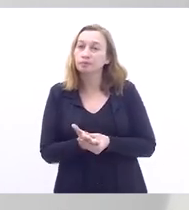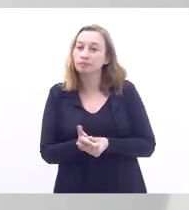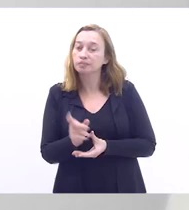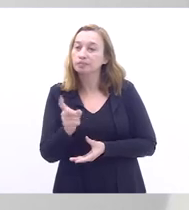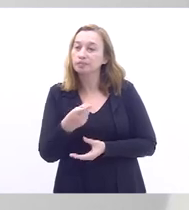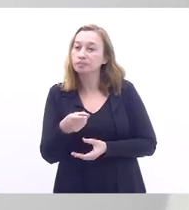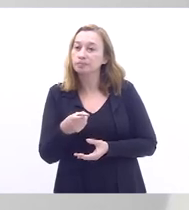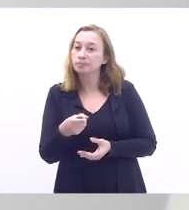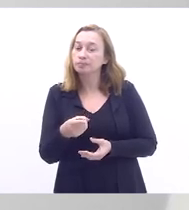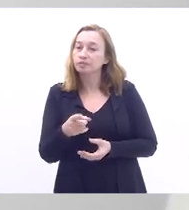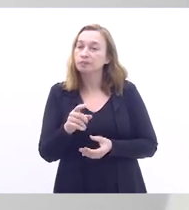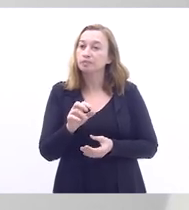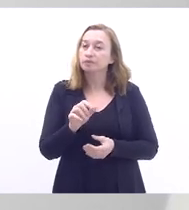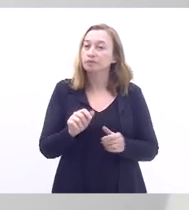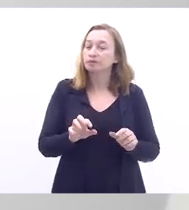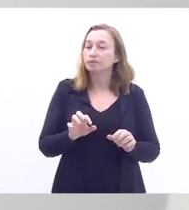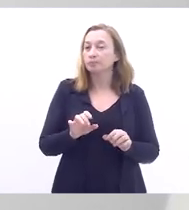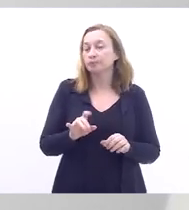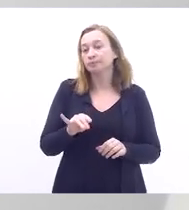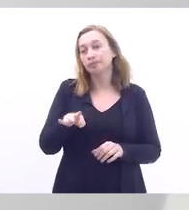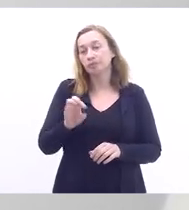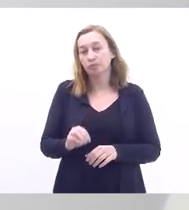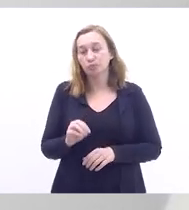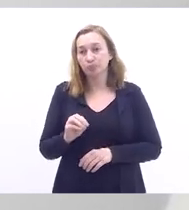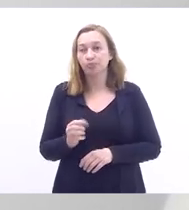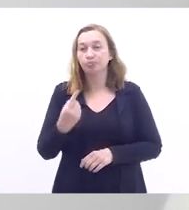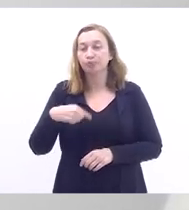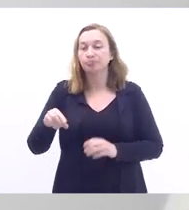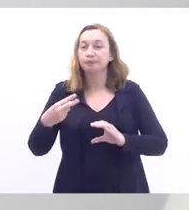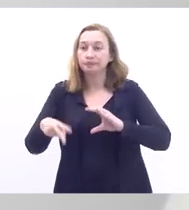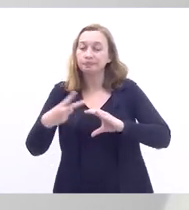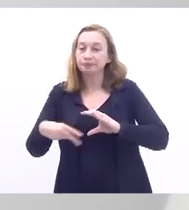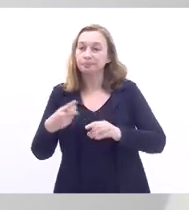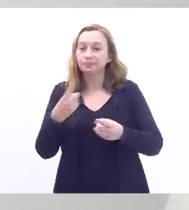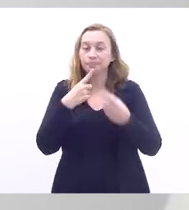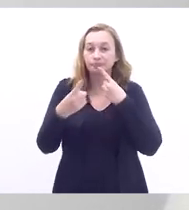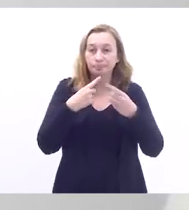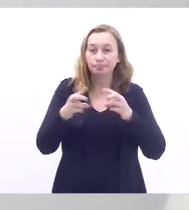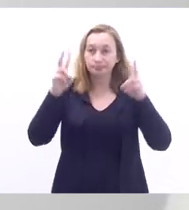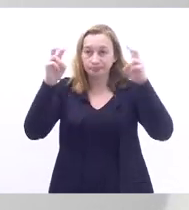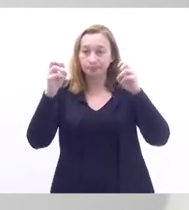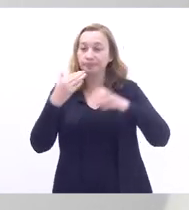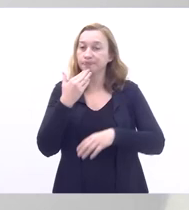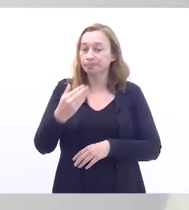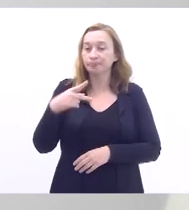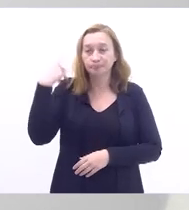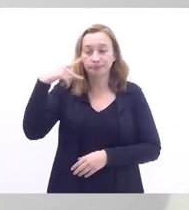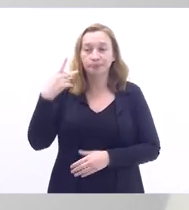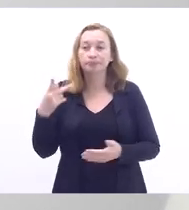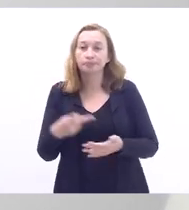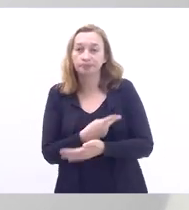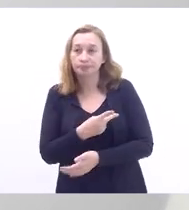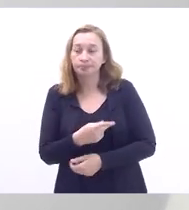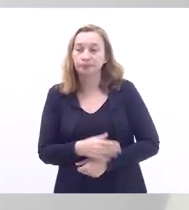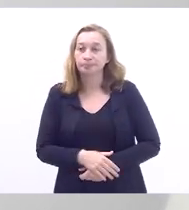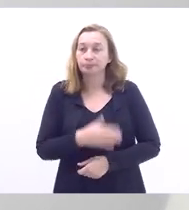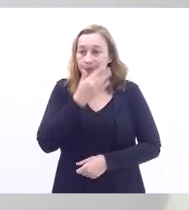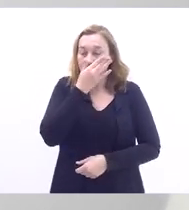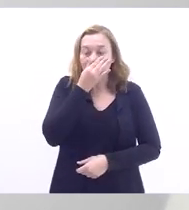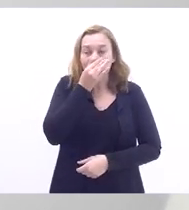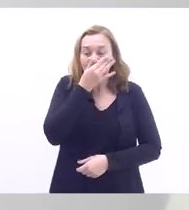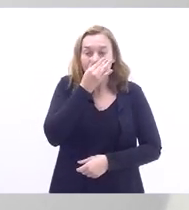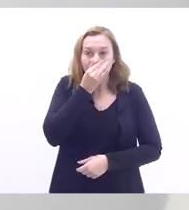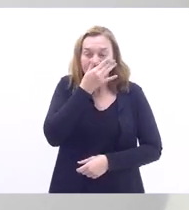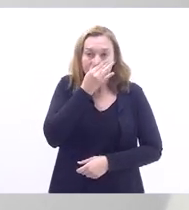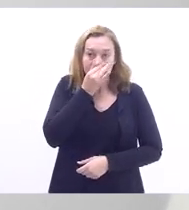bilhetagem eletrônica foi para a câmara chegamos a câmera para poder discutir sobre isso para pedir o vereador que acontecesse é